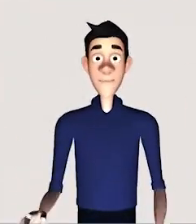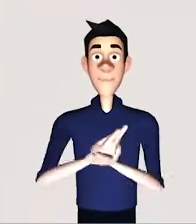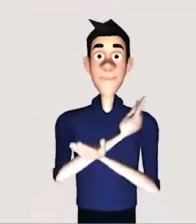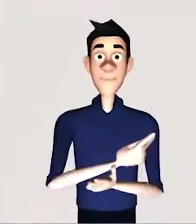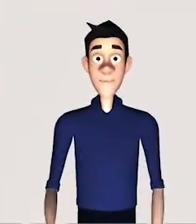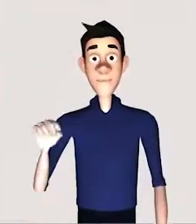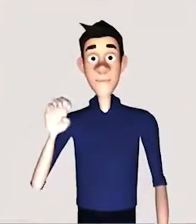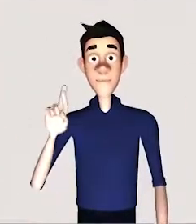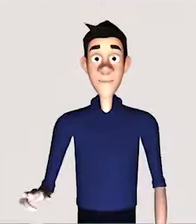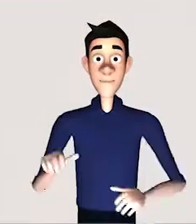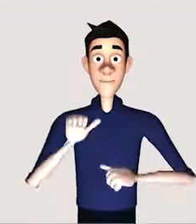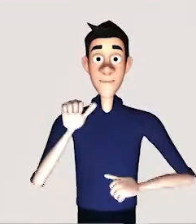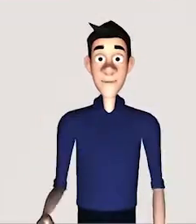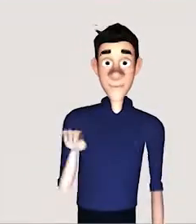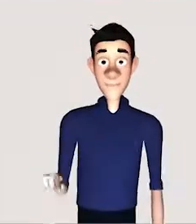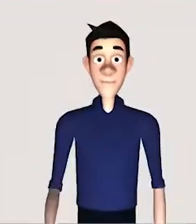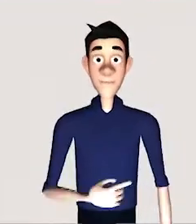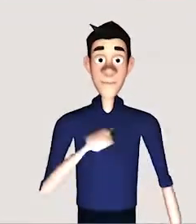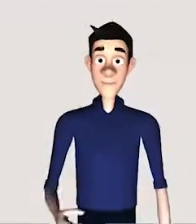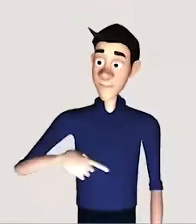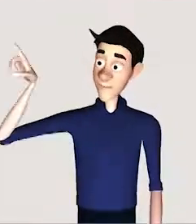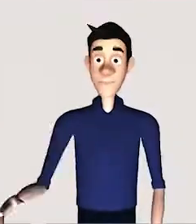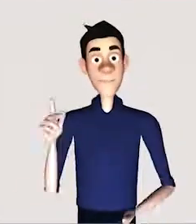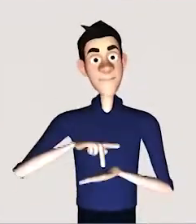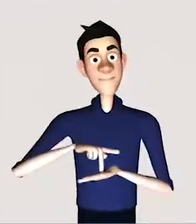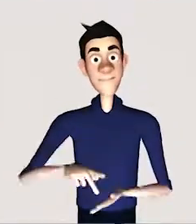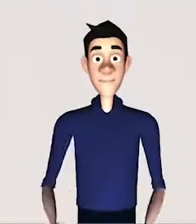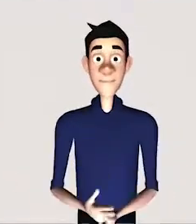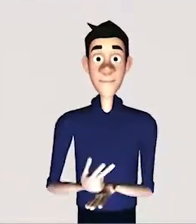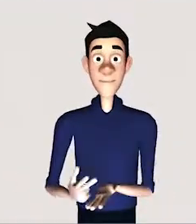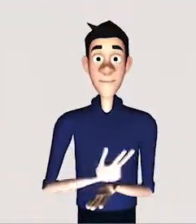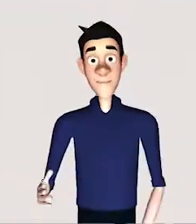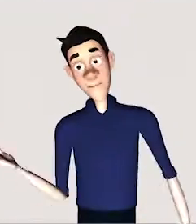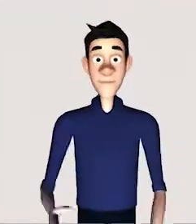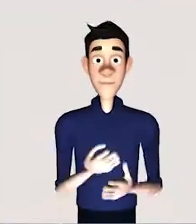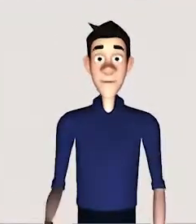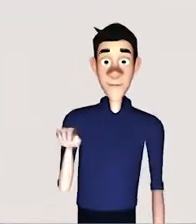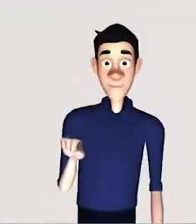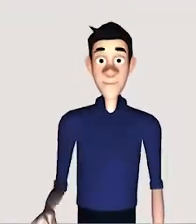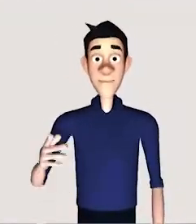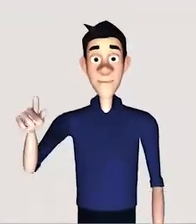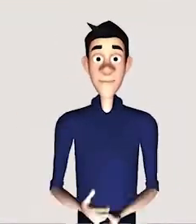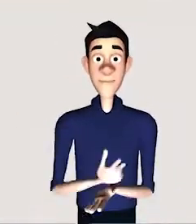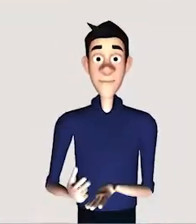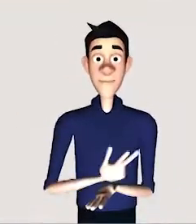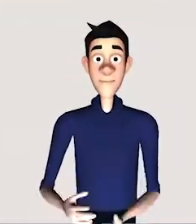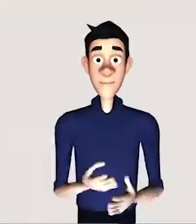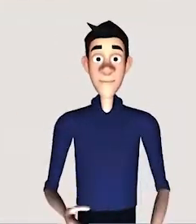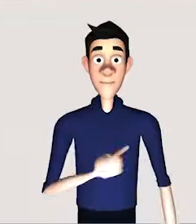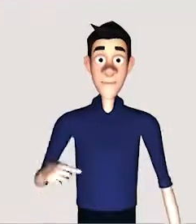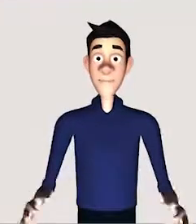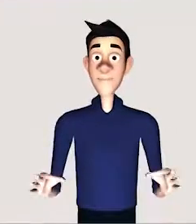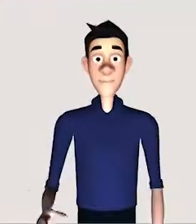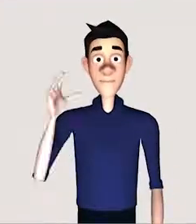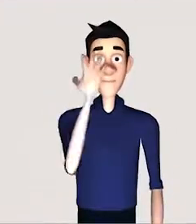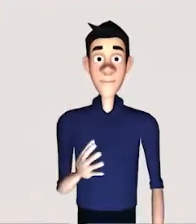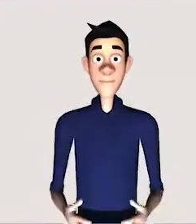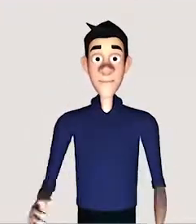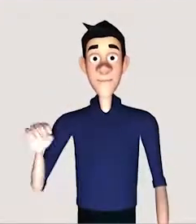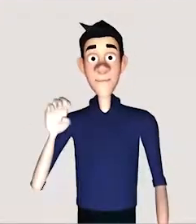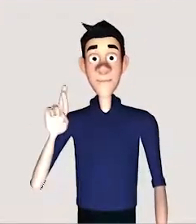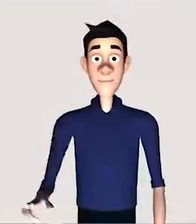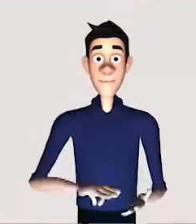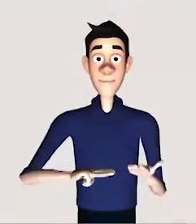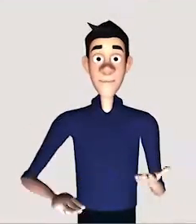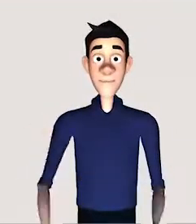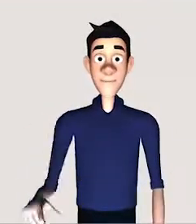tratamento, interpretação e análise desses dados. E aí é muito importante a gente também chamar a atenção aqui num ponto.